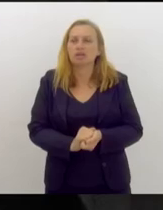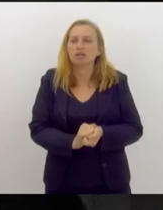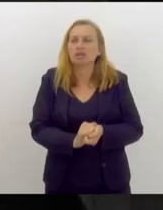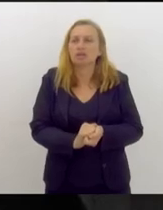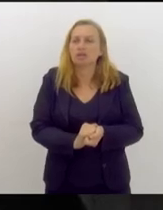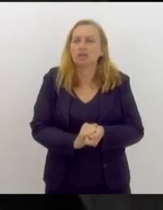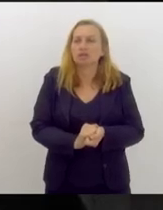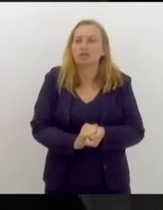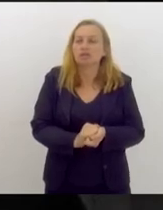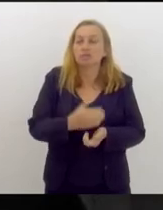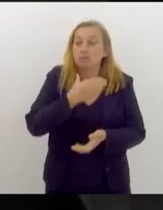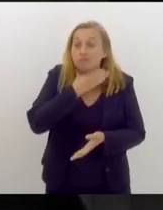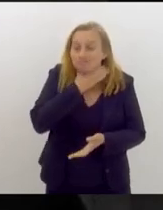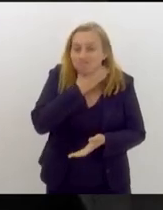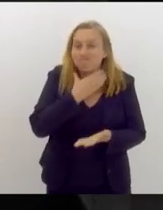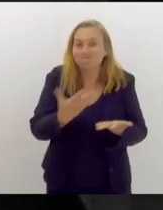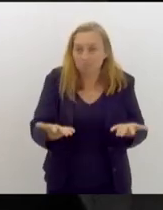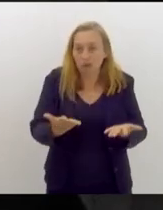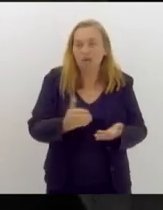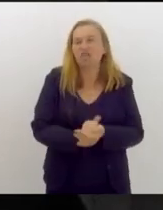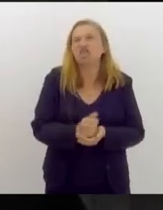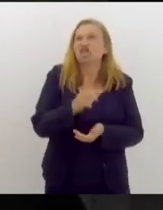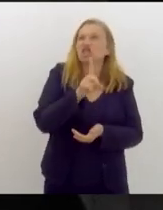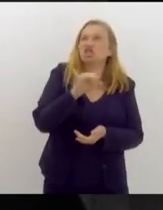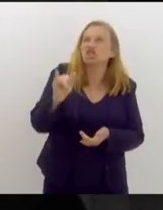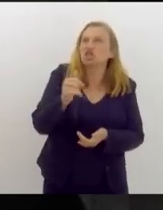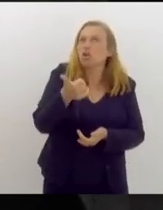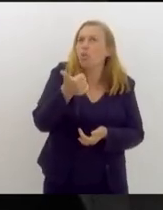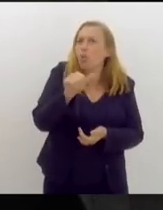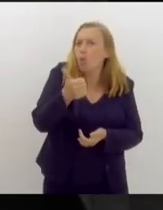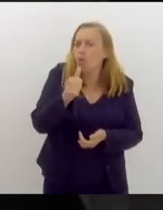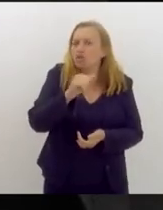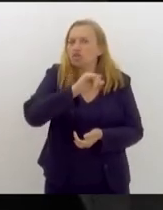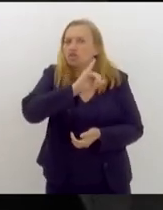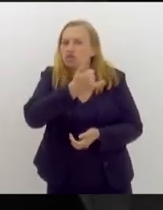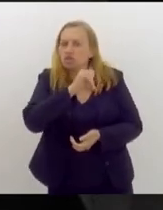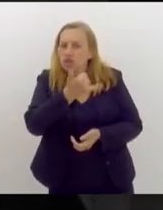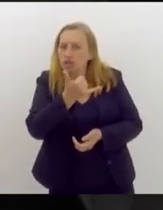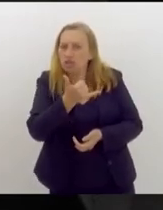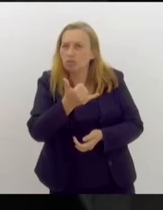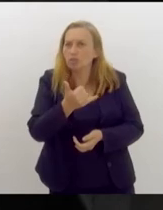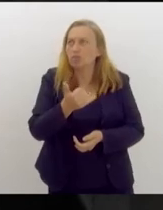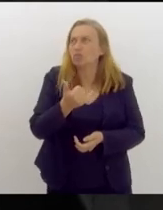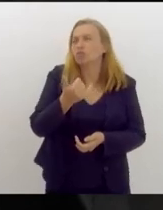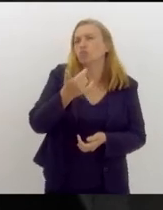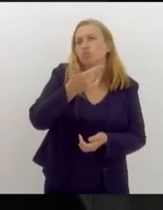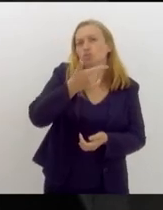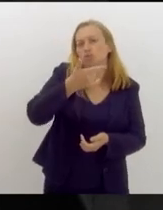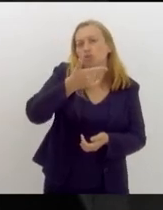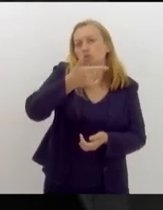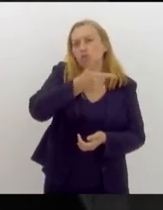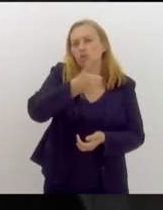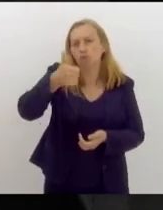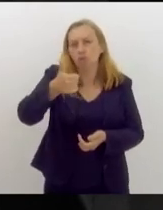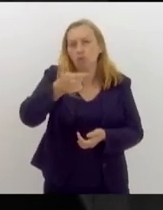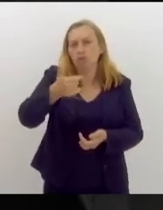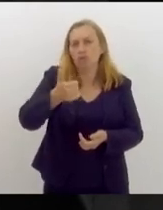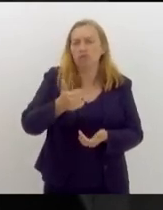no dia seguinte do dia 11 a 12 de Janeiro despencaram 77